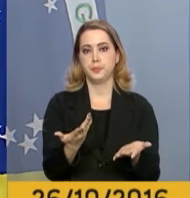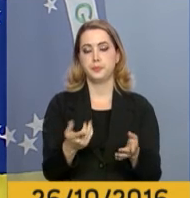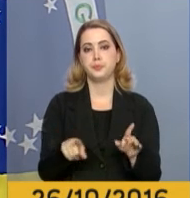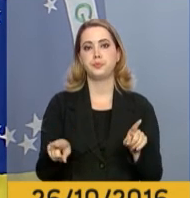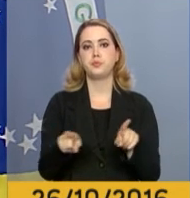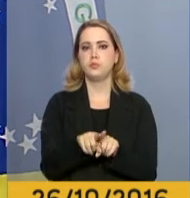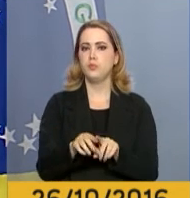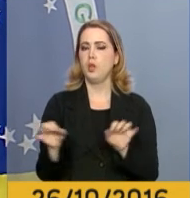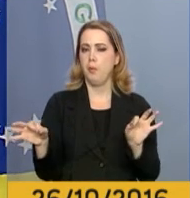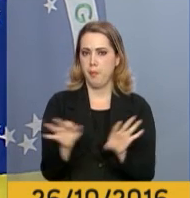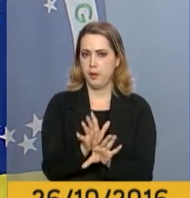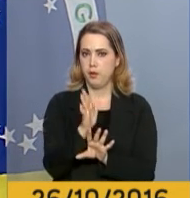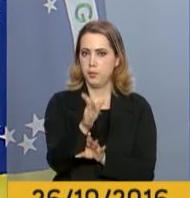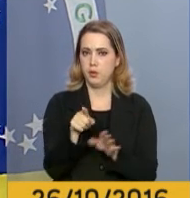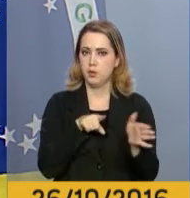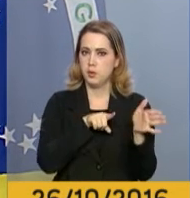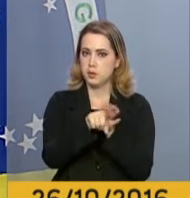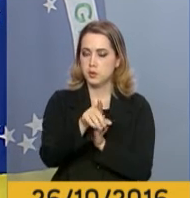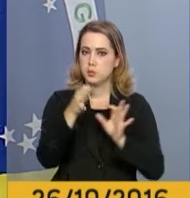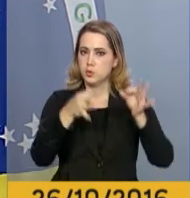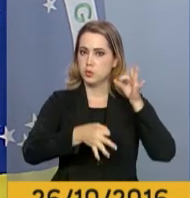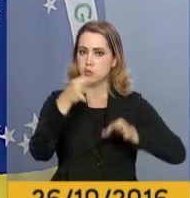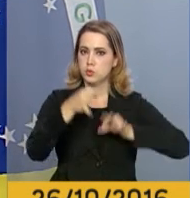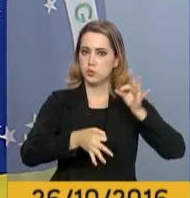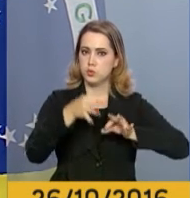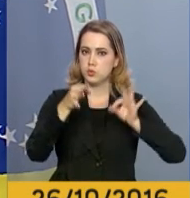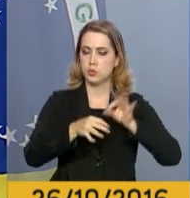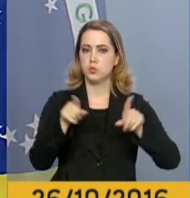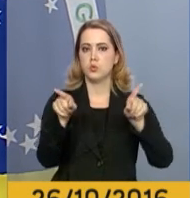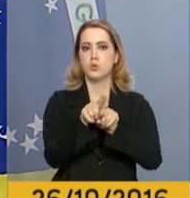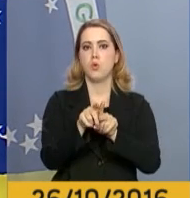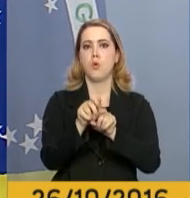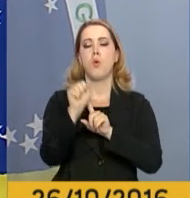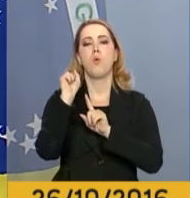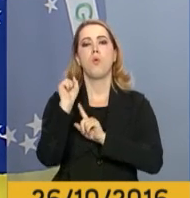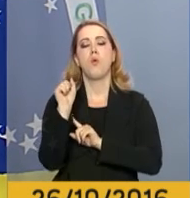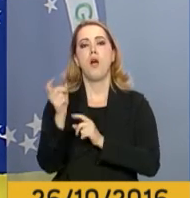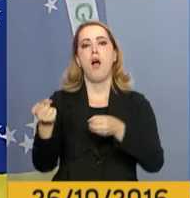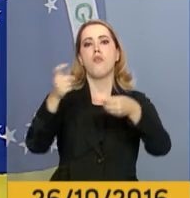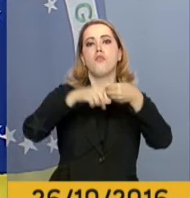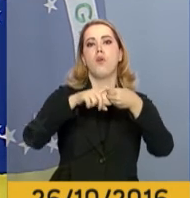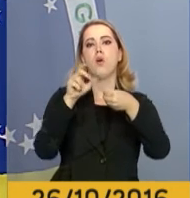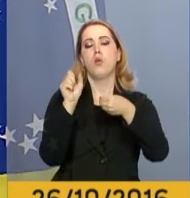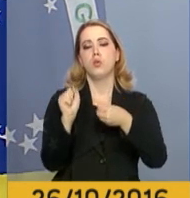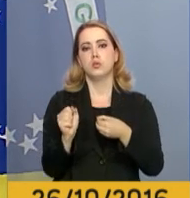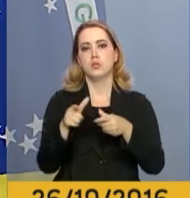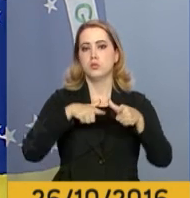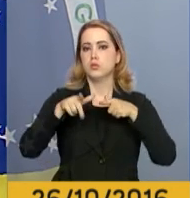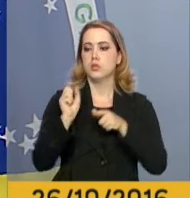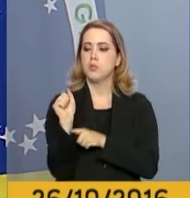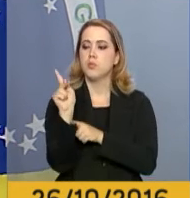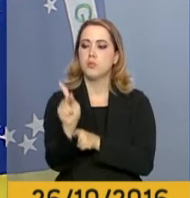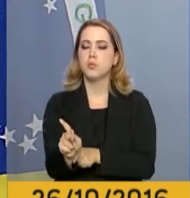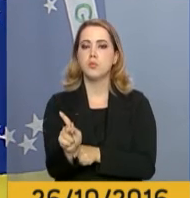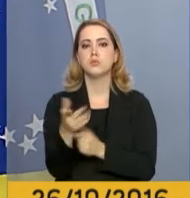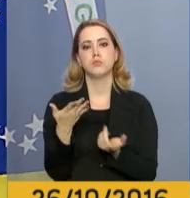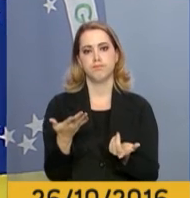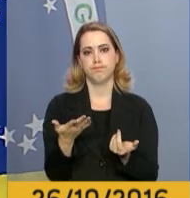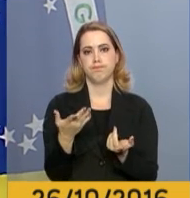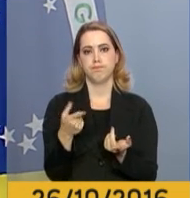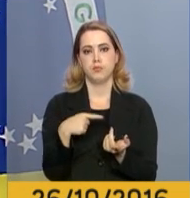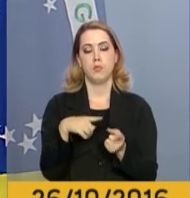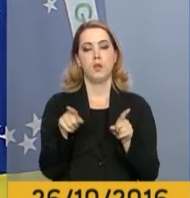uma pergunta sobre o julgamento de hoje da desaposentação no STF e seus impactos. O impacto